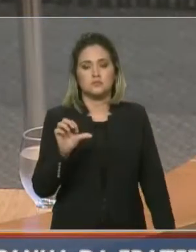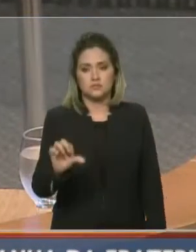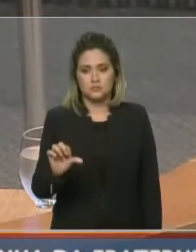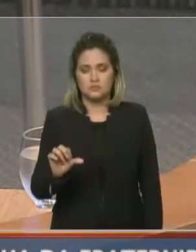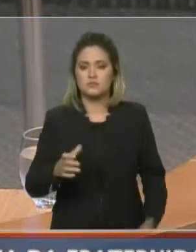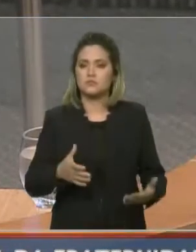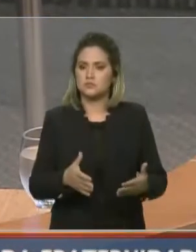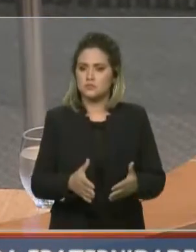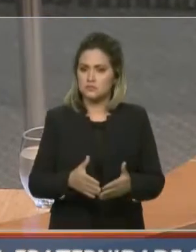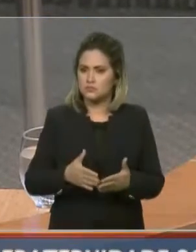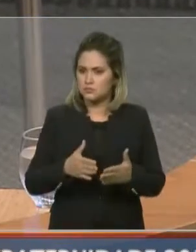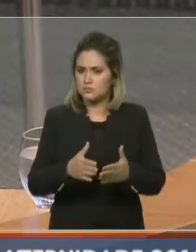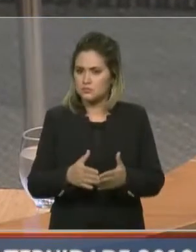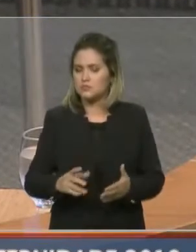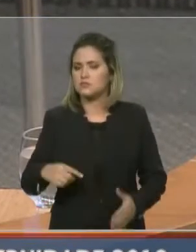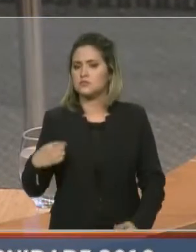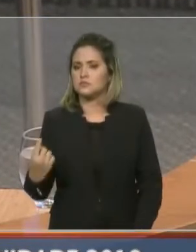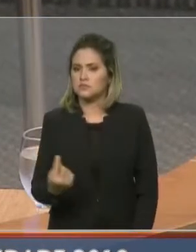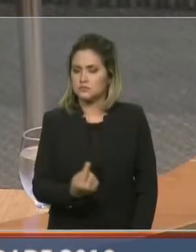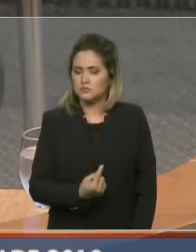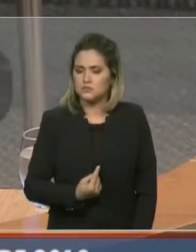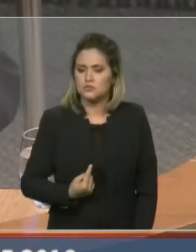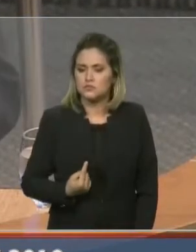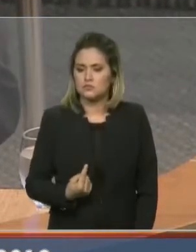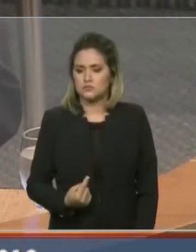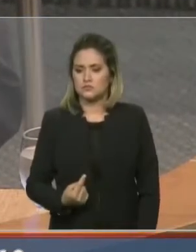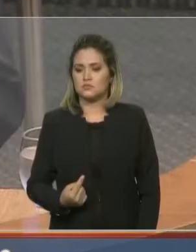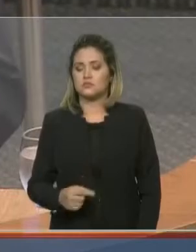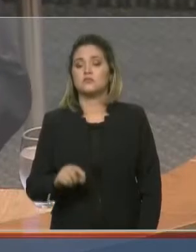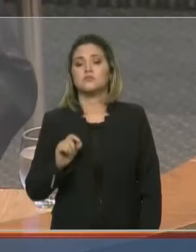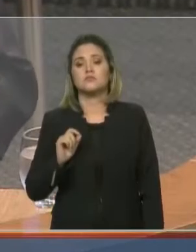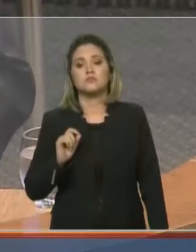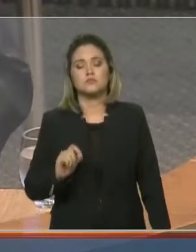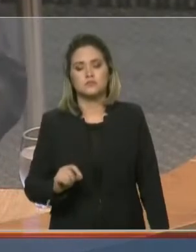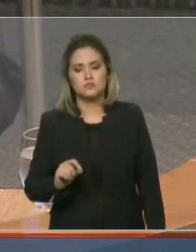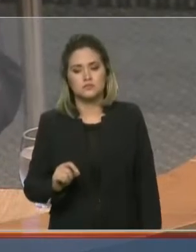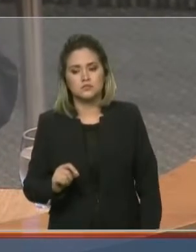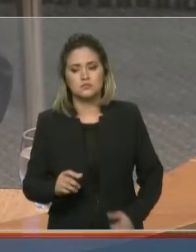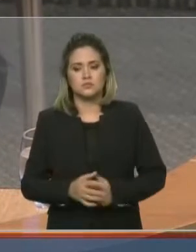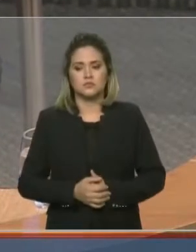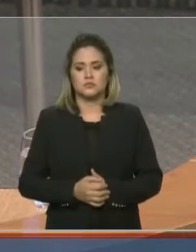apelo forte para que cada vez mais